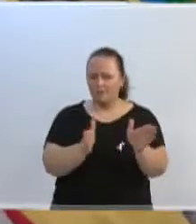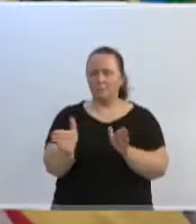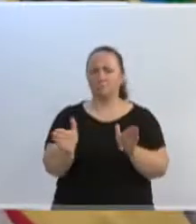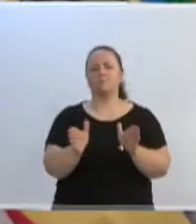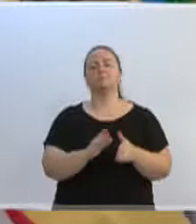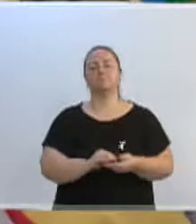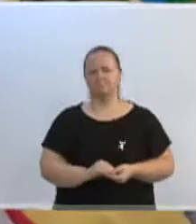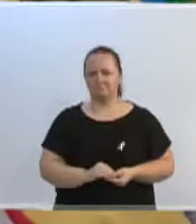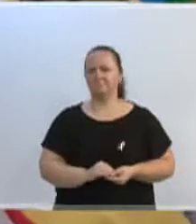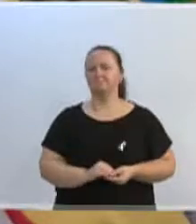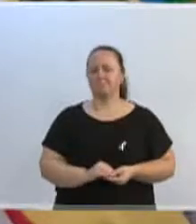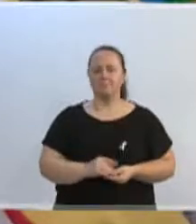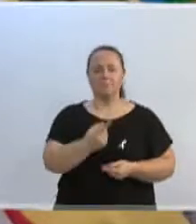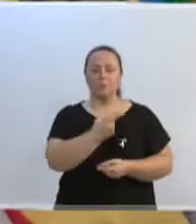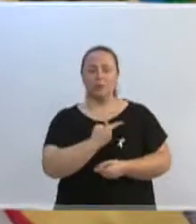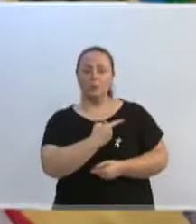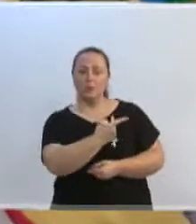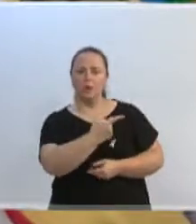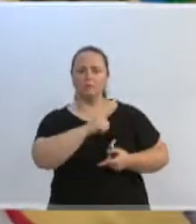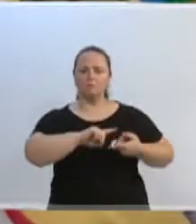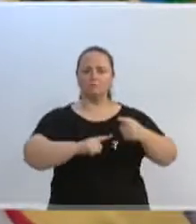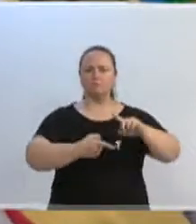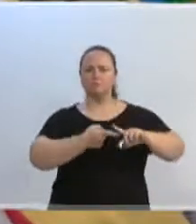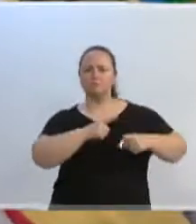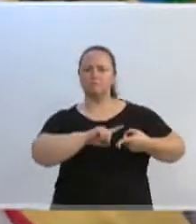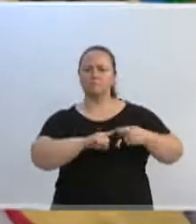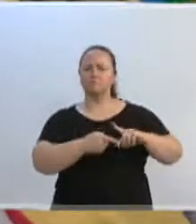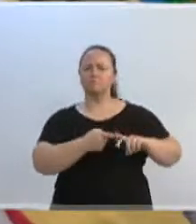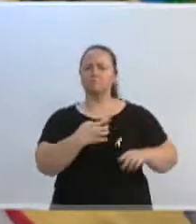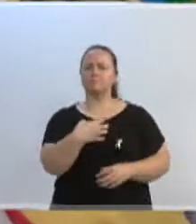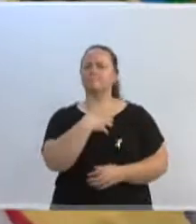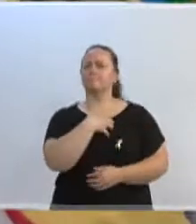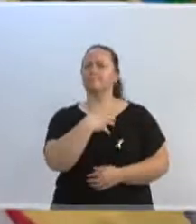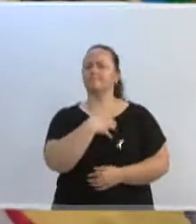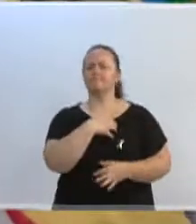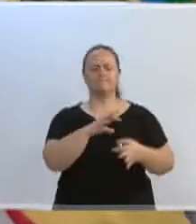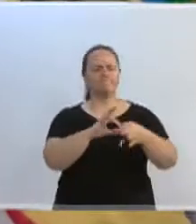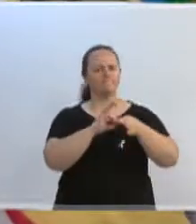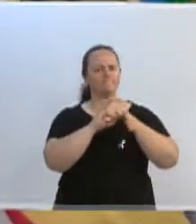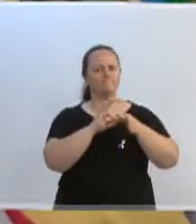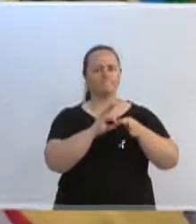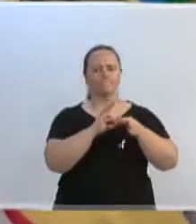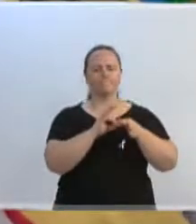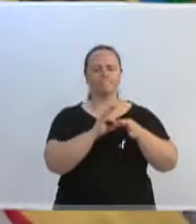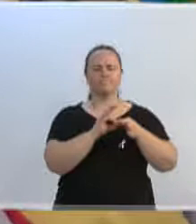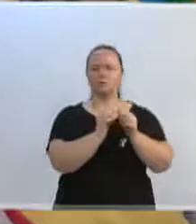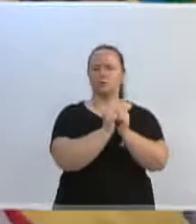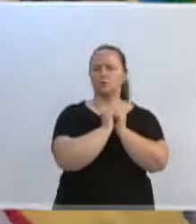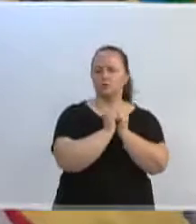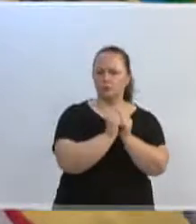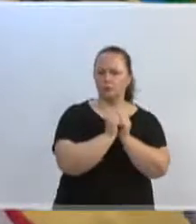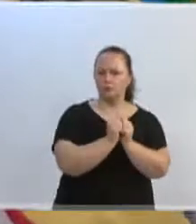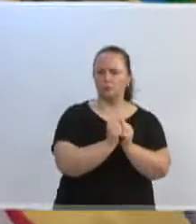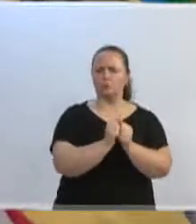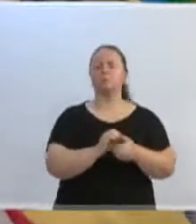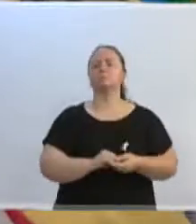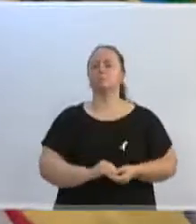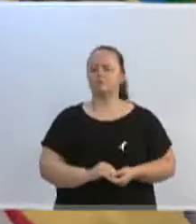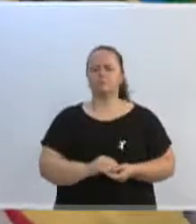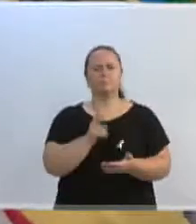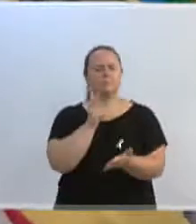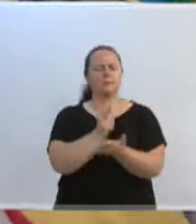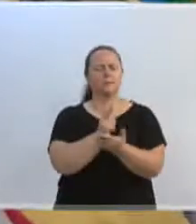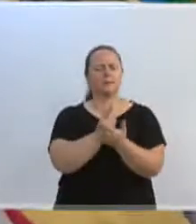inclusão, tratamos de maneira irmanados, abraçados, convergindo